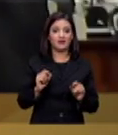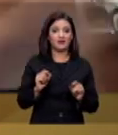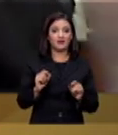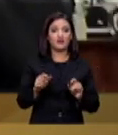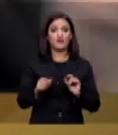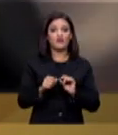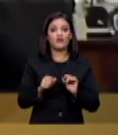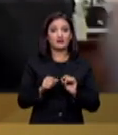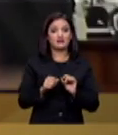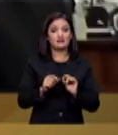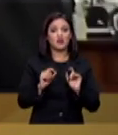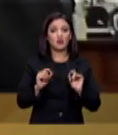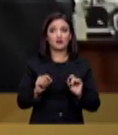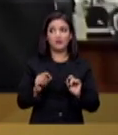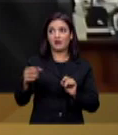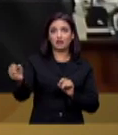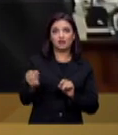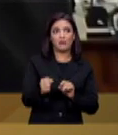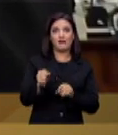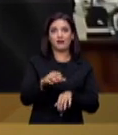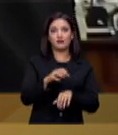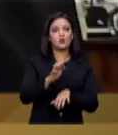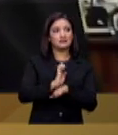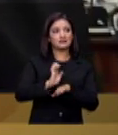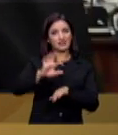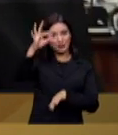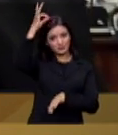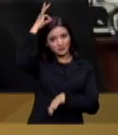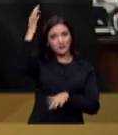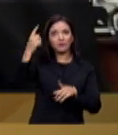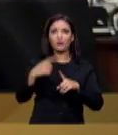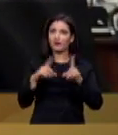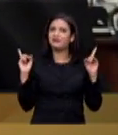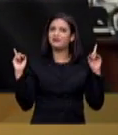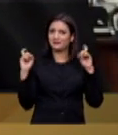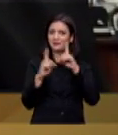do Espírito Santo diante dessa perplexidade que se colocou.